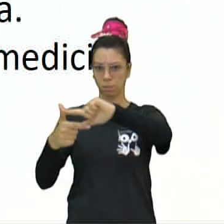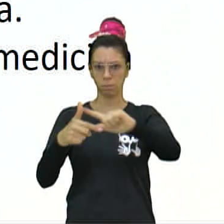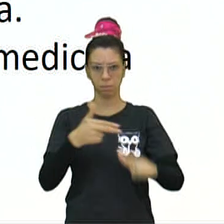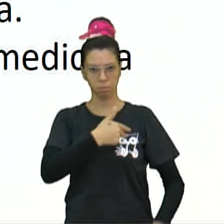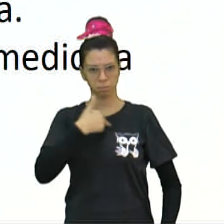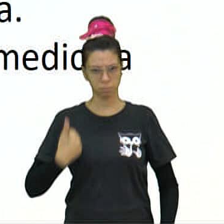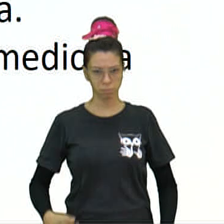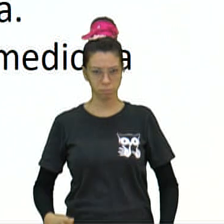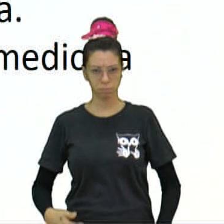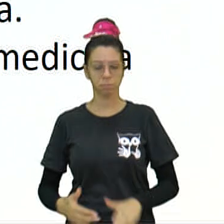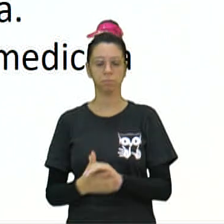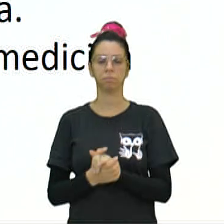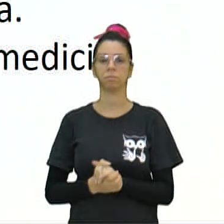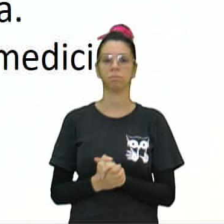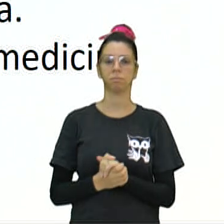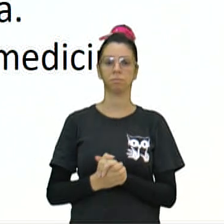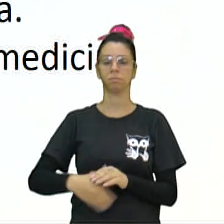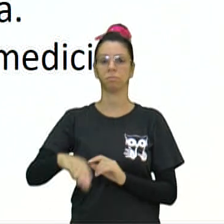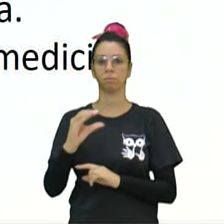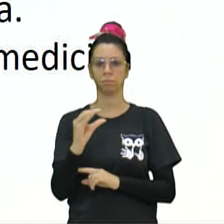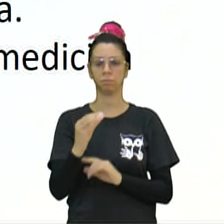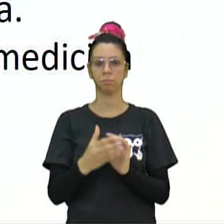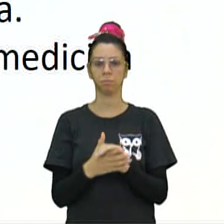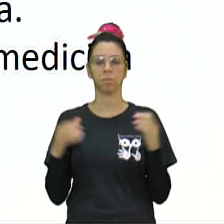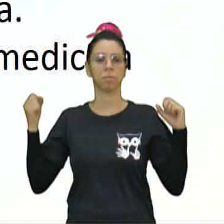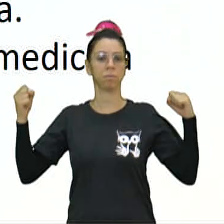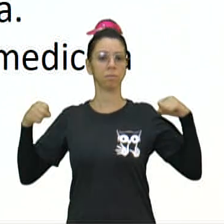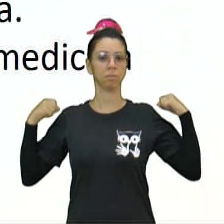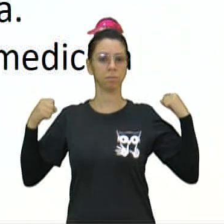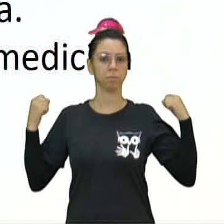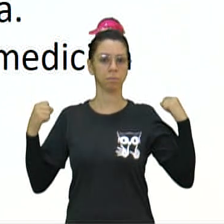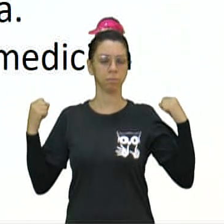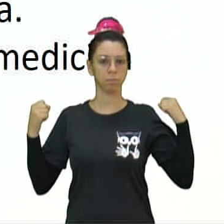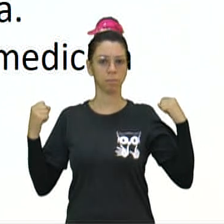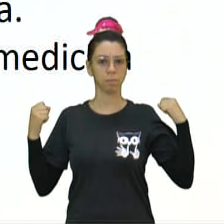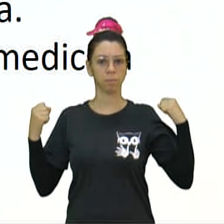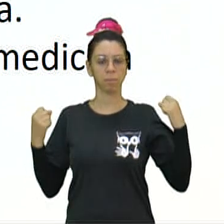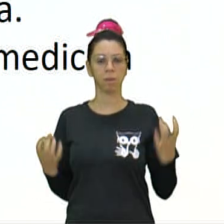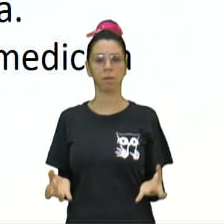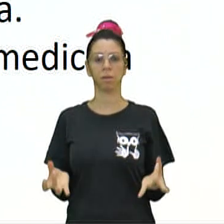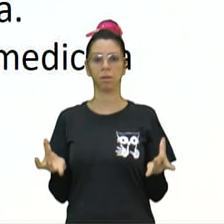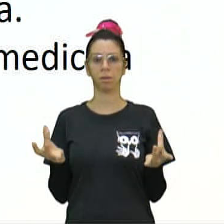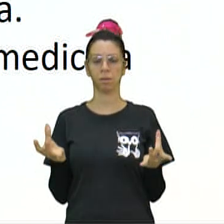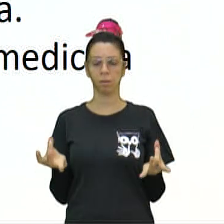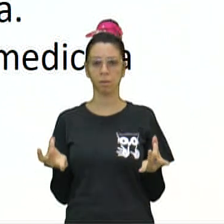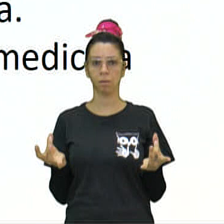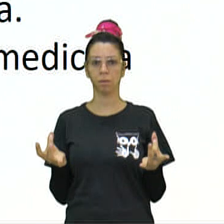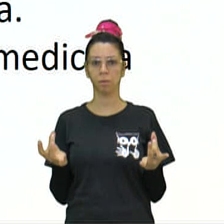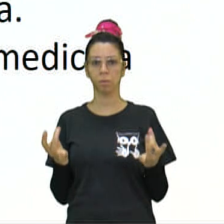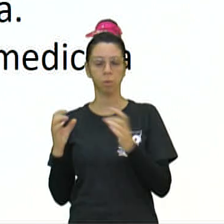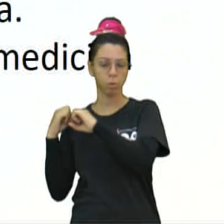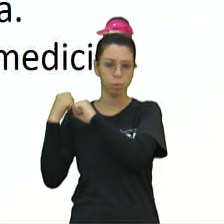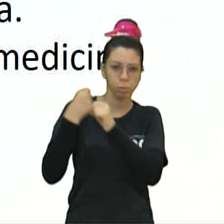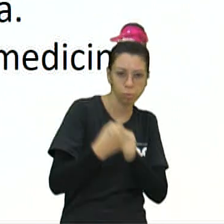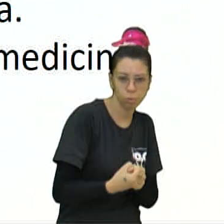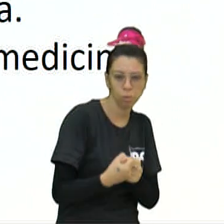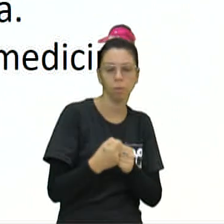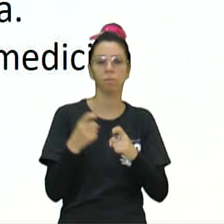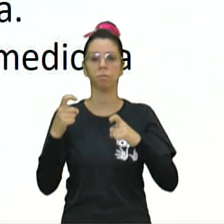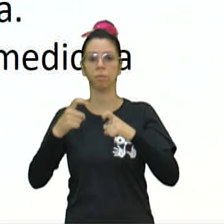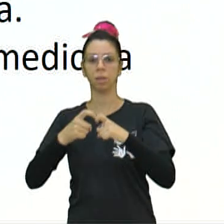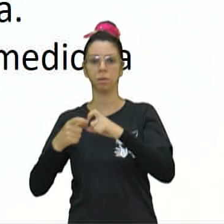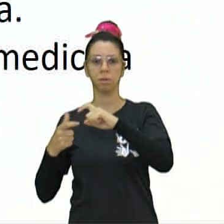chinesa. Letra C, ginásticas, yoga, judô e medicina chinesa. Letra